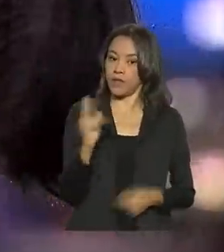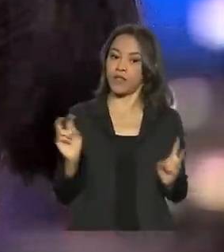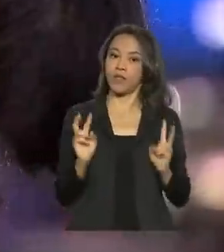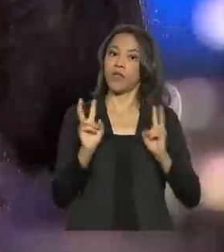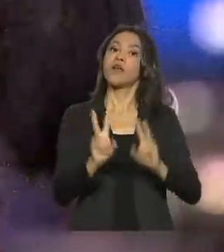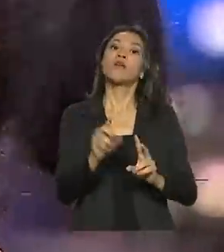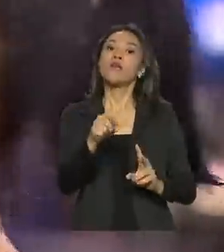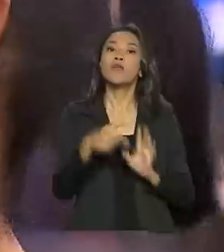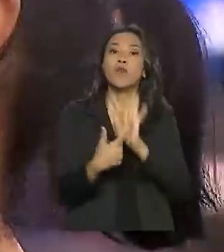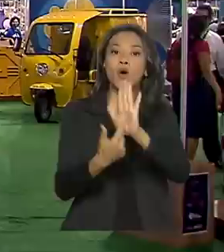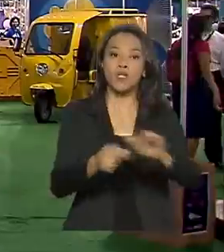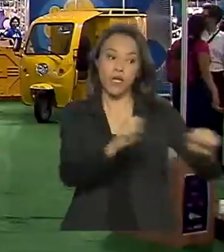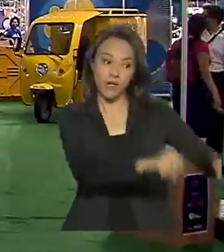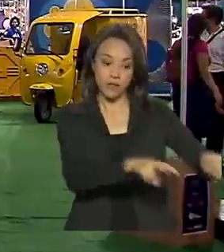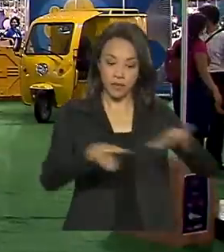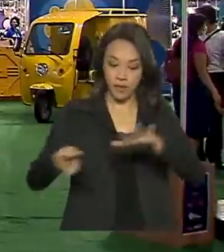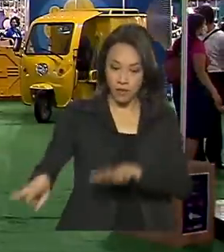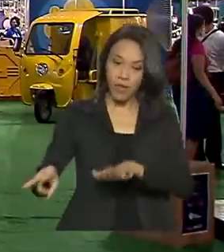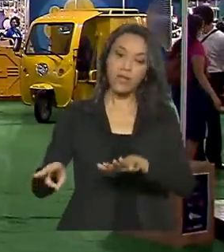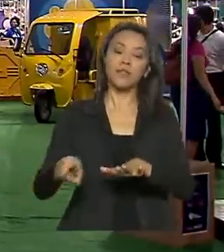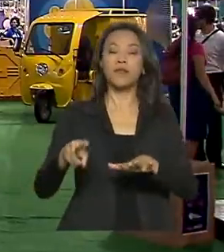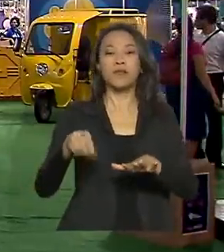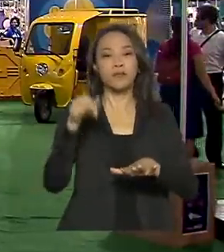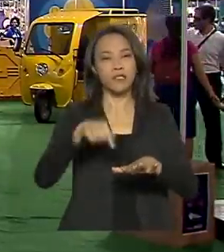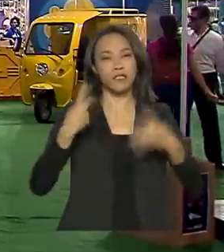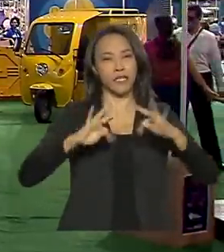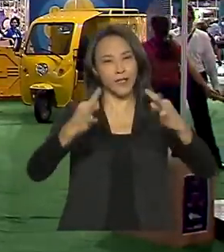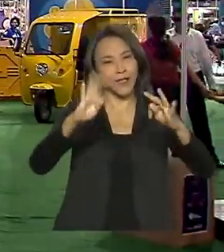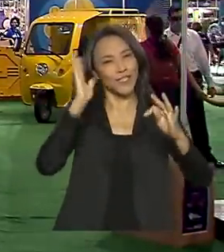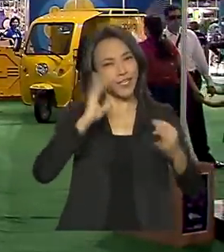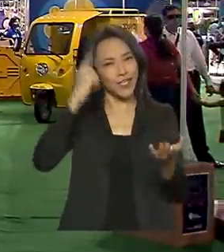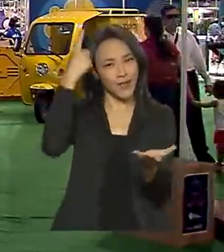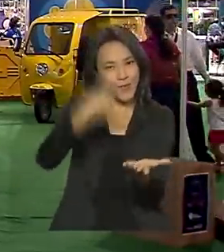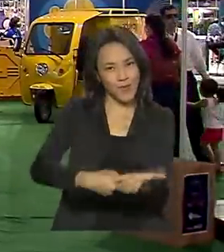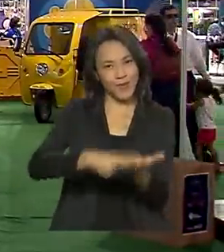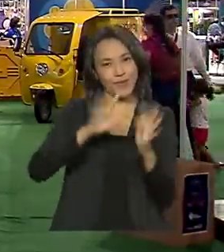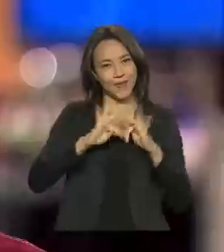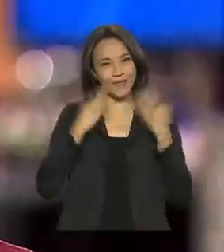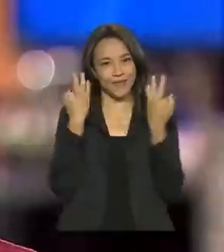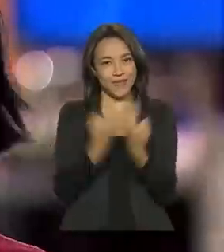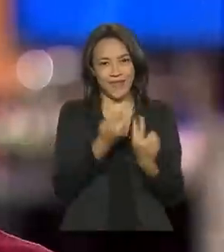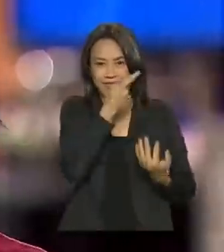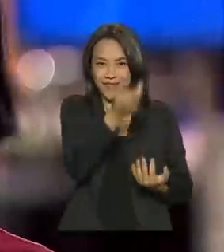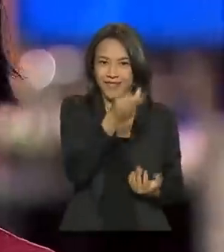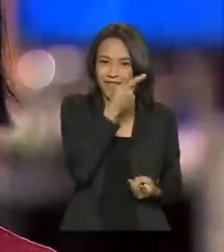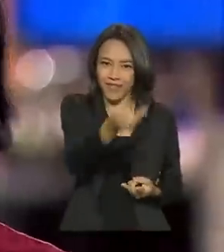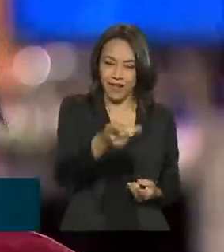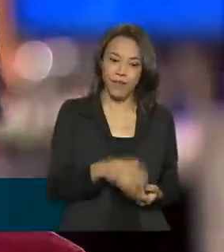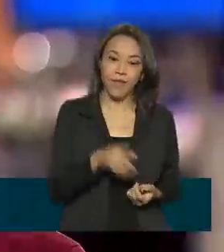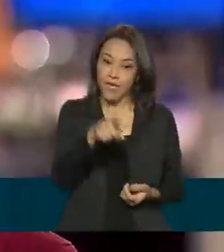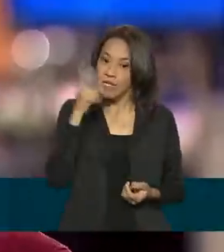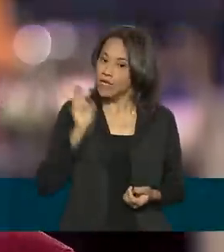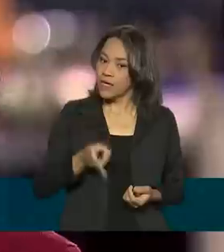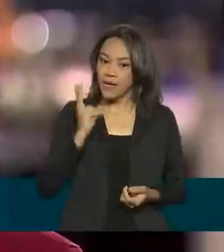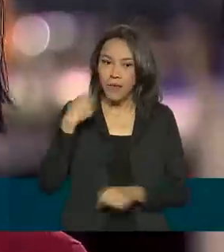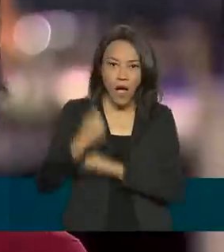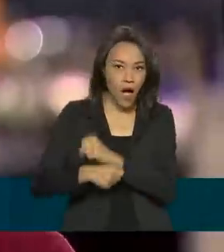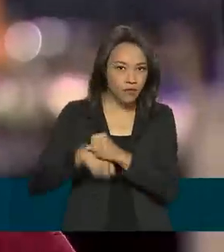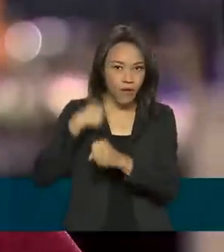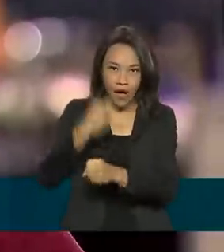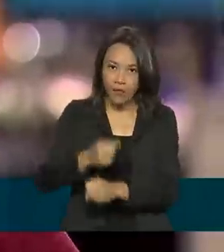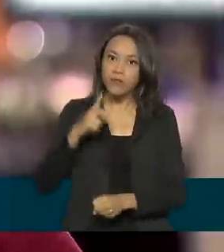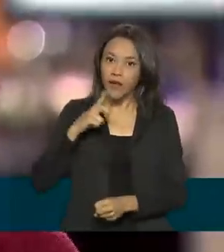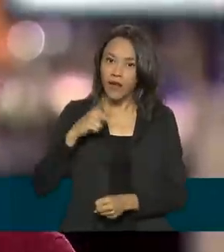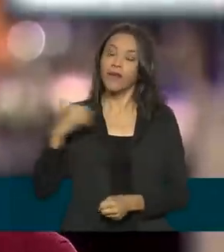Nacional de Ciência e Tecnologia já faz parte do calendário da família. Todo ano, quando tem, a gente traz as crianças,